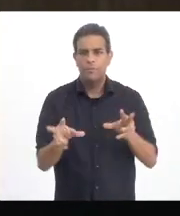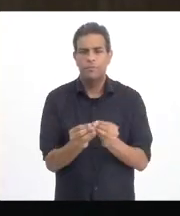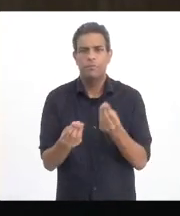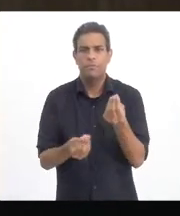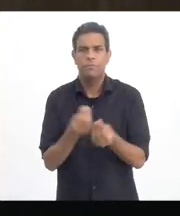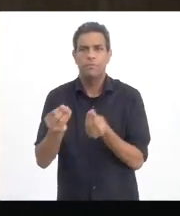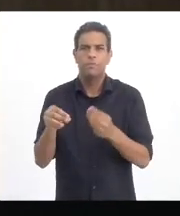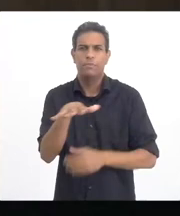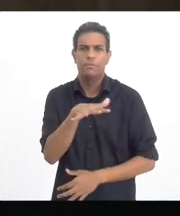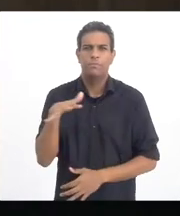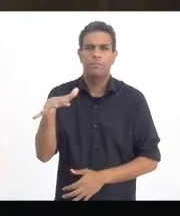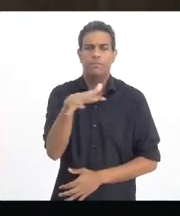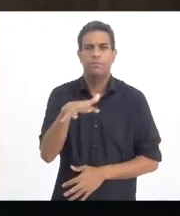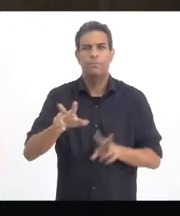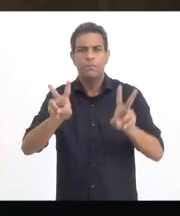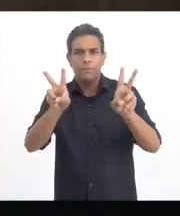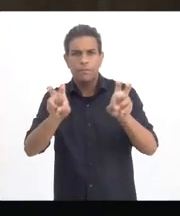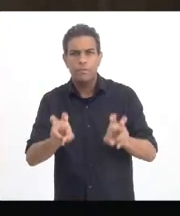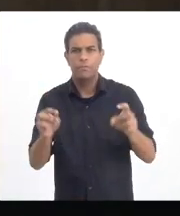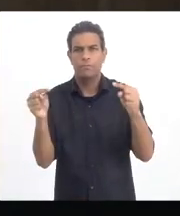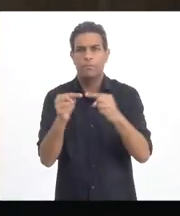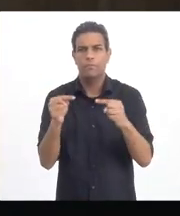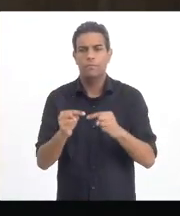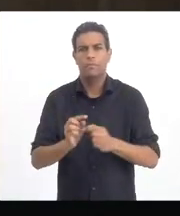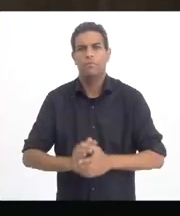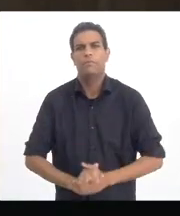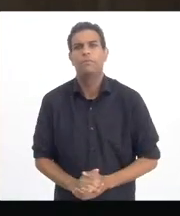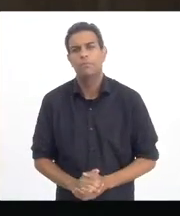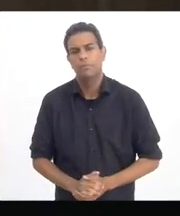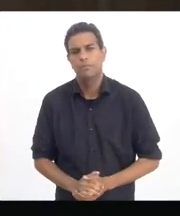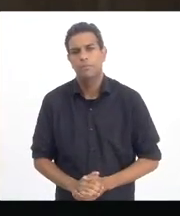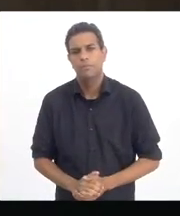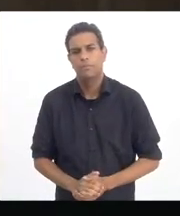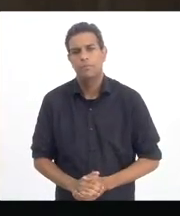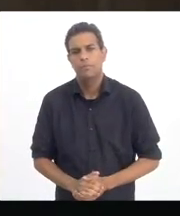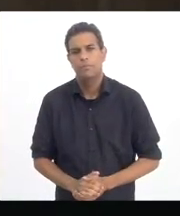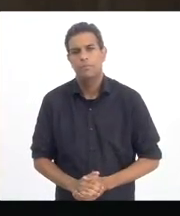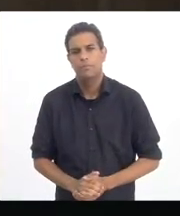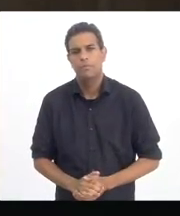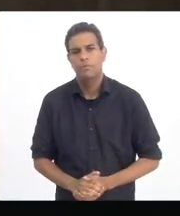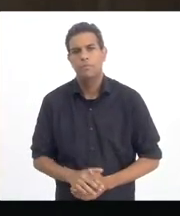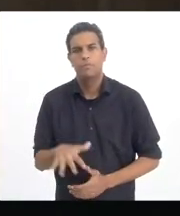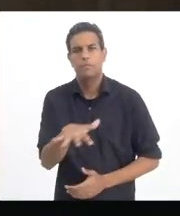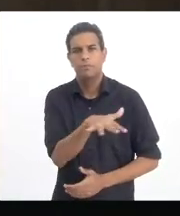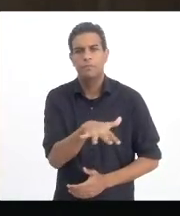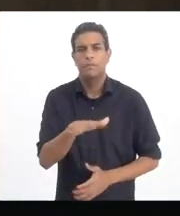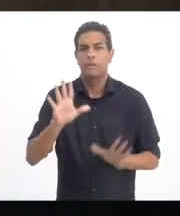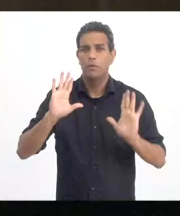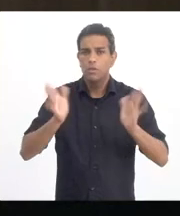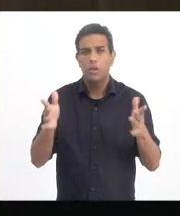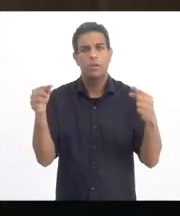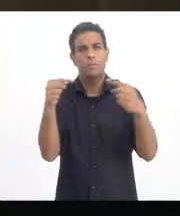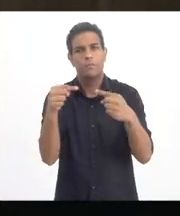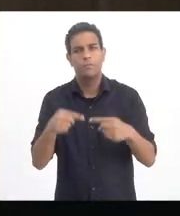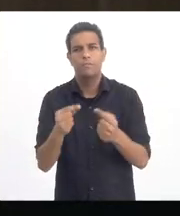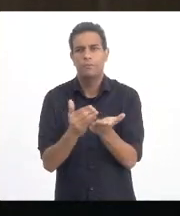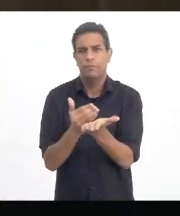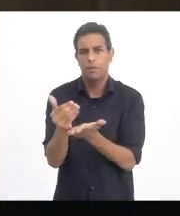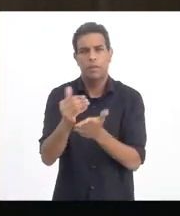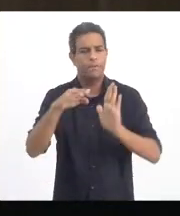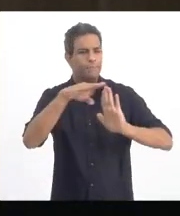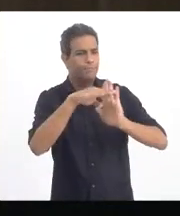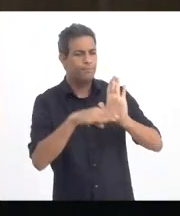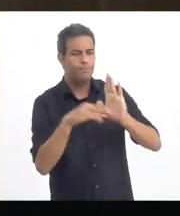da criação da Lei 13.954. O Estado do Rio de Janeiro, de forma imediata, aplicou um desconto